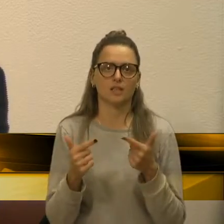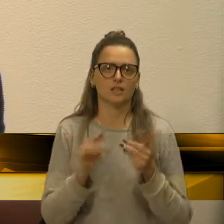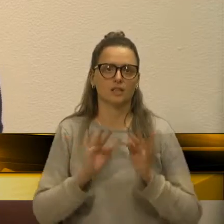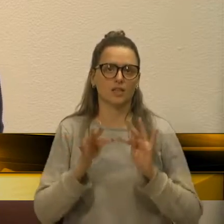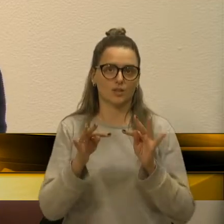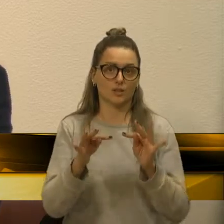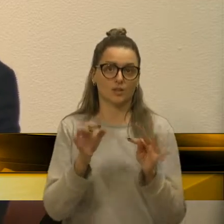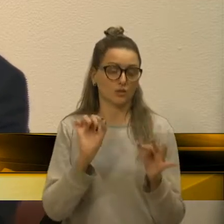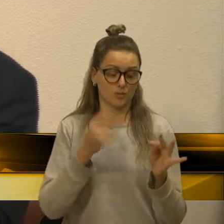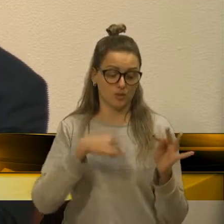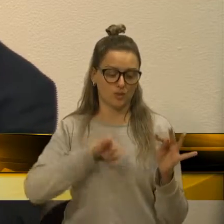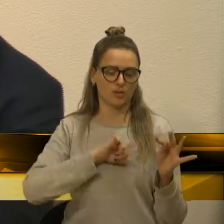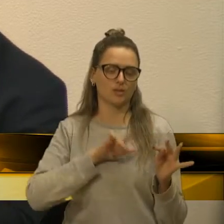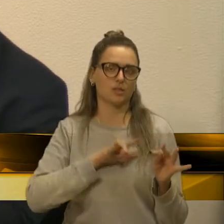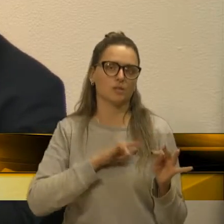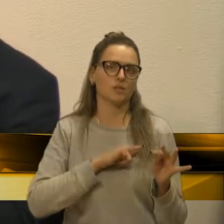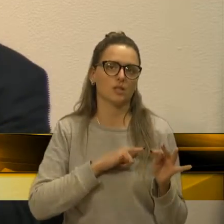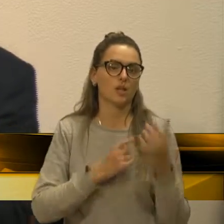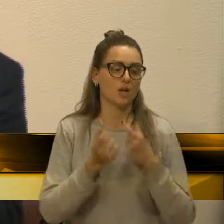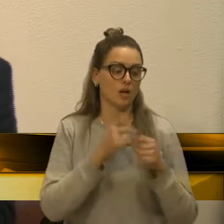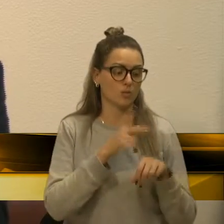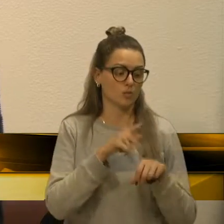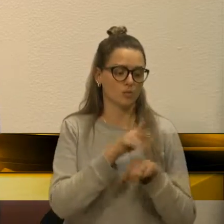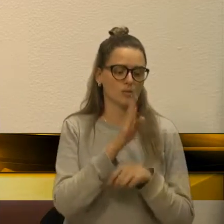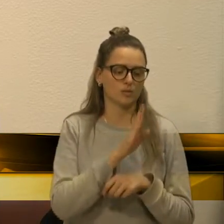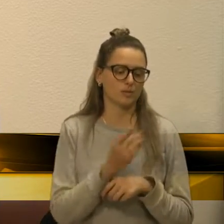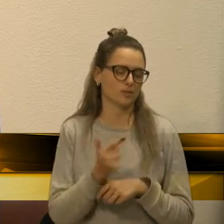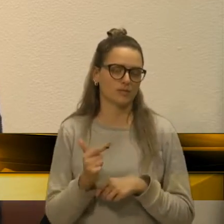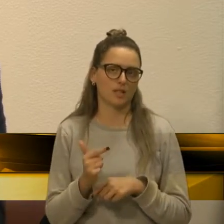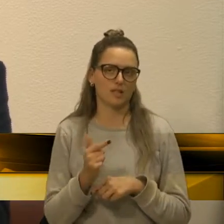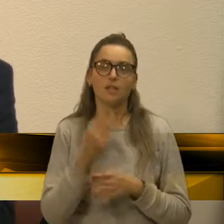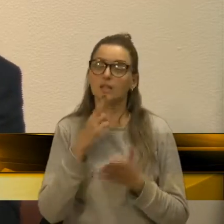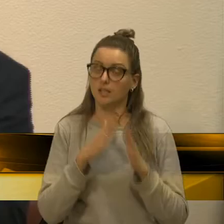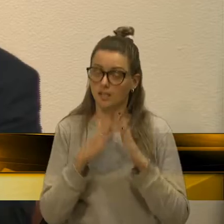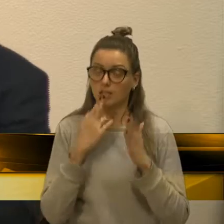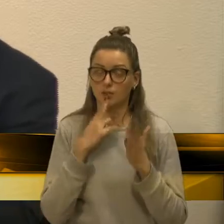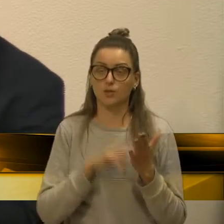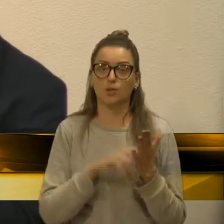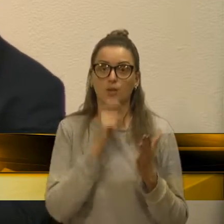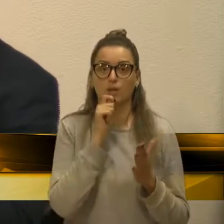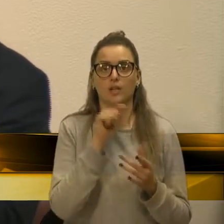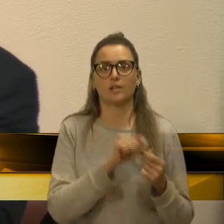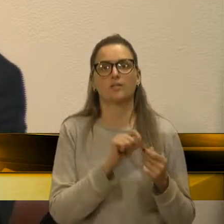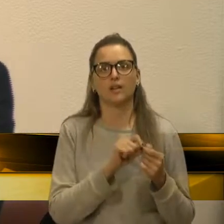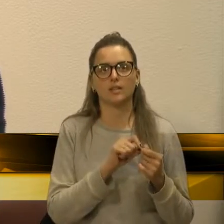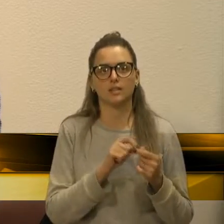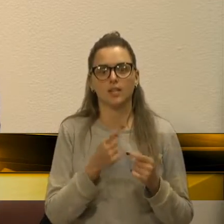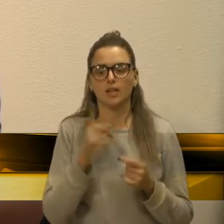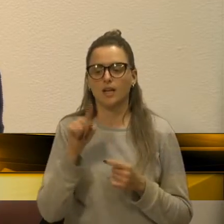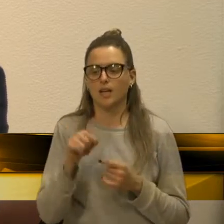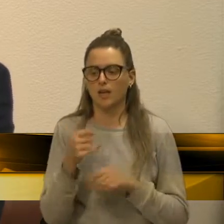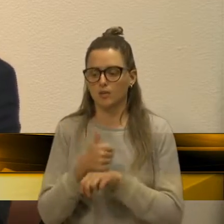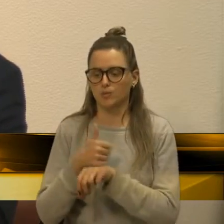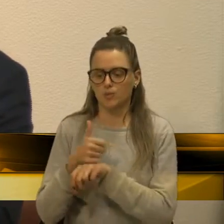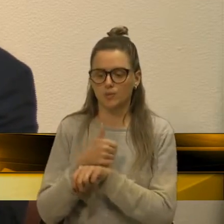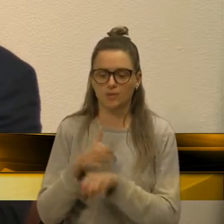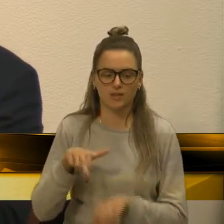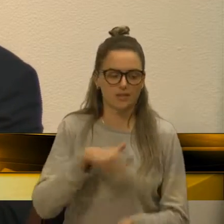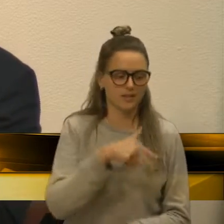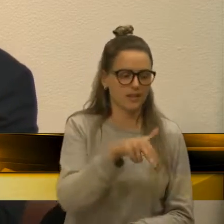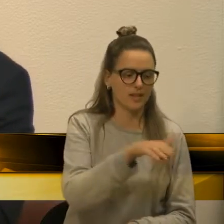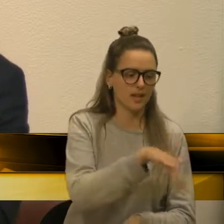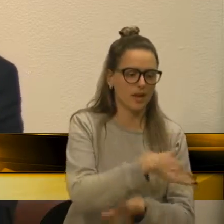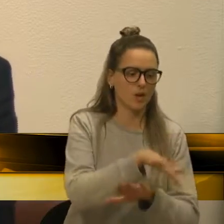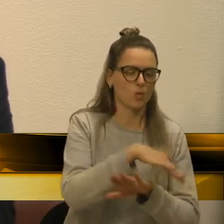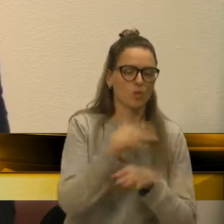que a gente tem. Boa parte do Brasil não tem, então é o Correio que faz esse elo. São os carteiros, são os profissionais